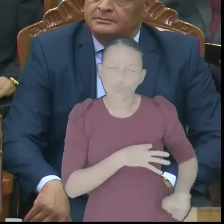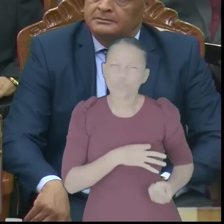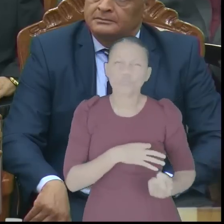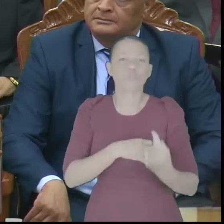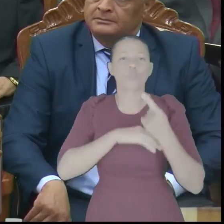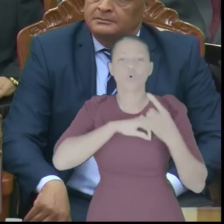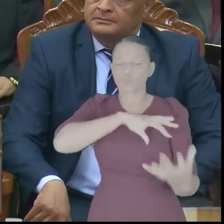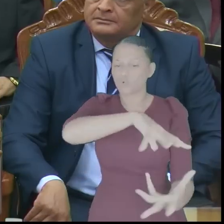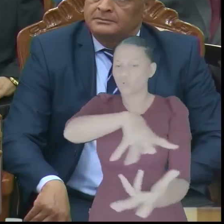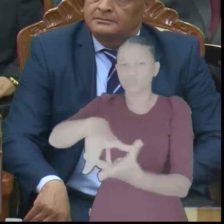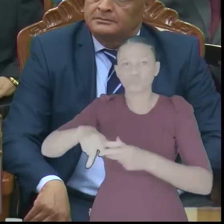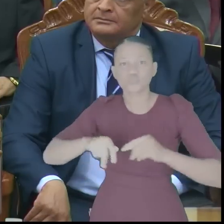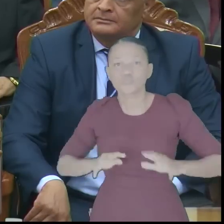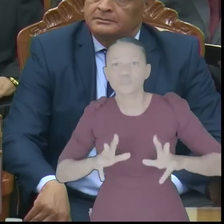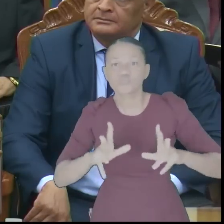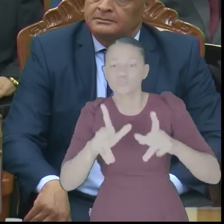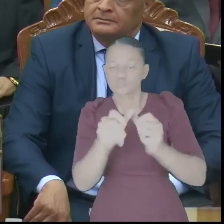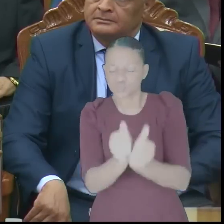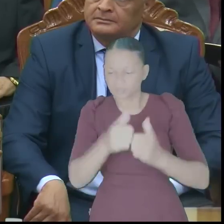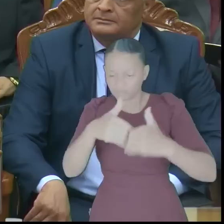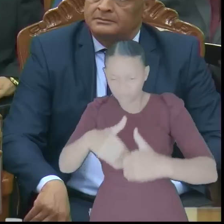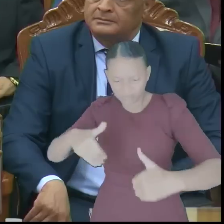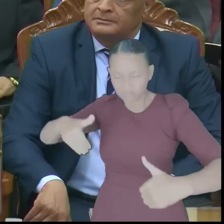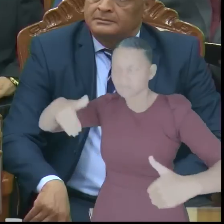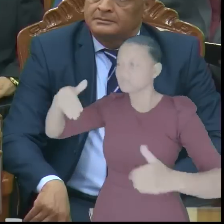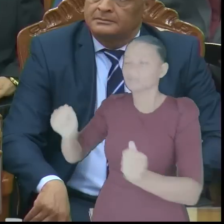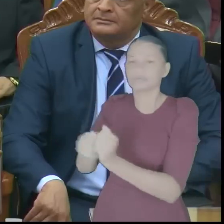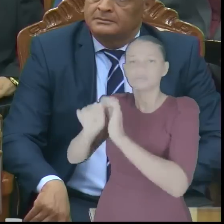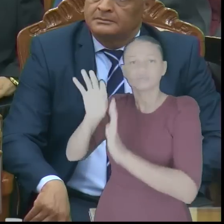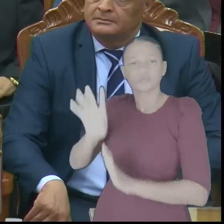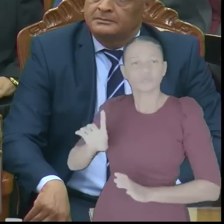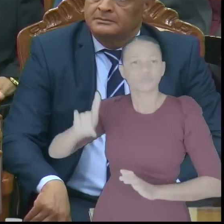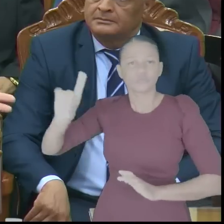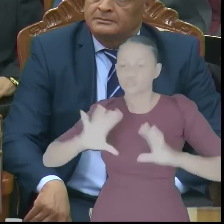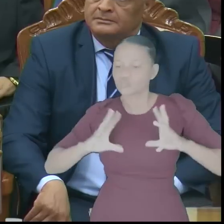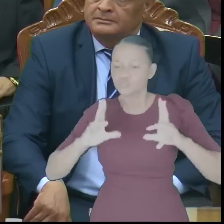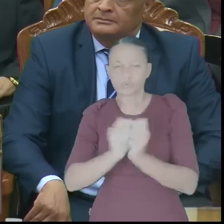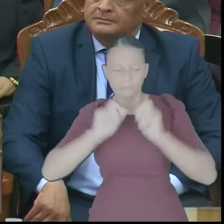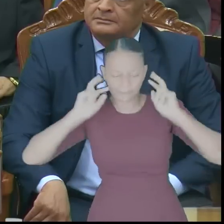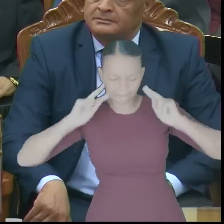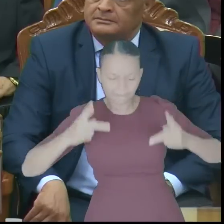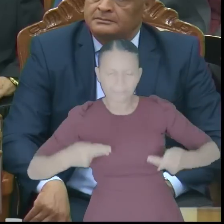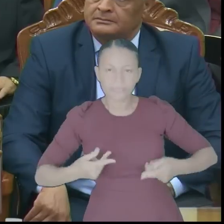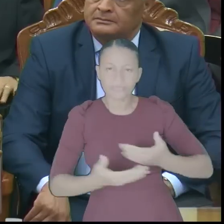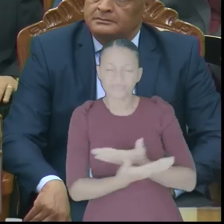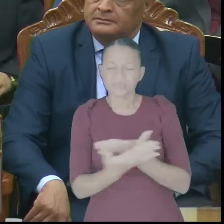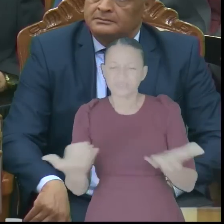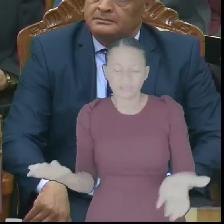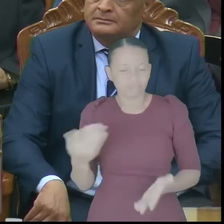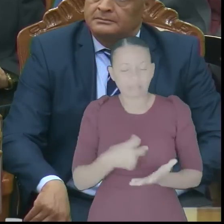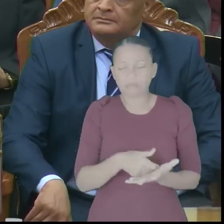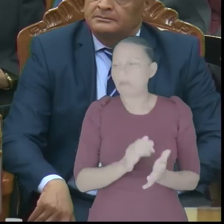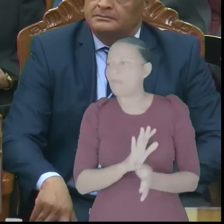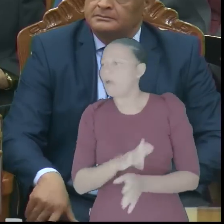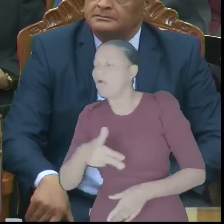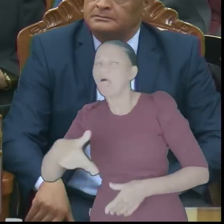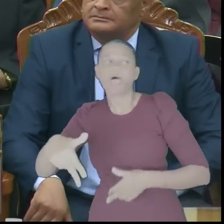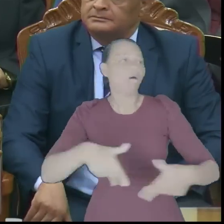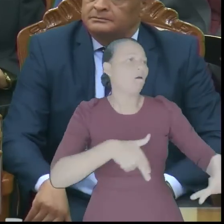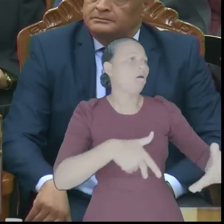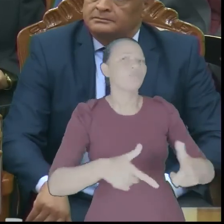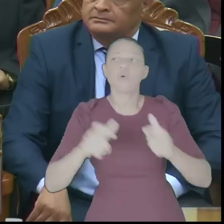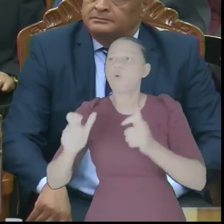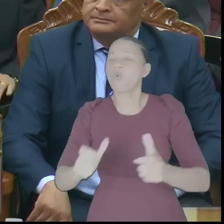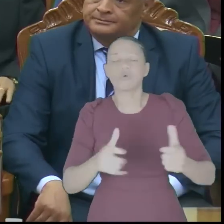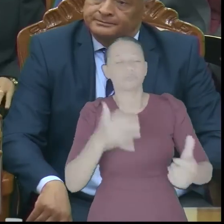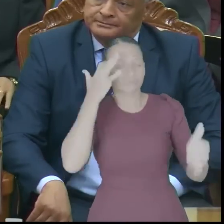terra. Todos estávamos destituídos da glória de Deus. Toda a humanidade estava perdida. Mas Gênesis 3,15